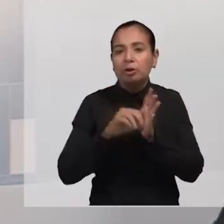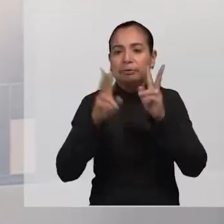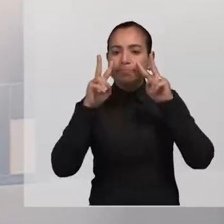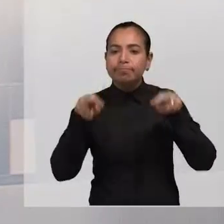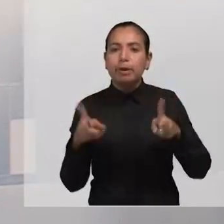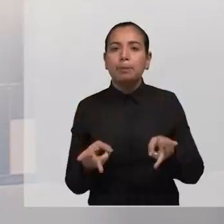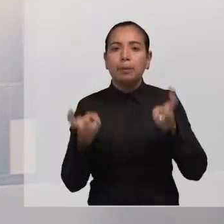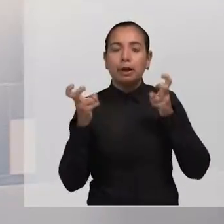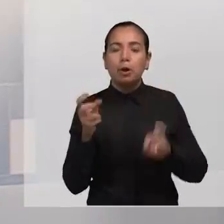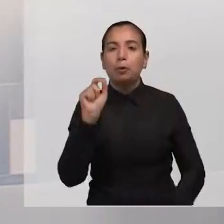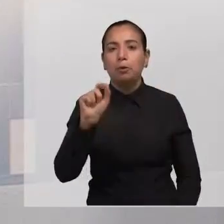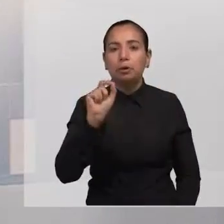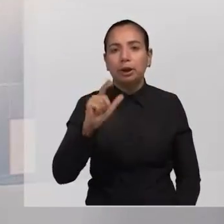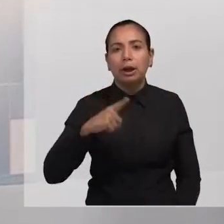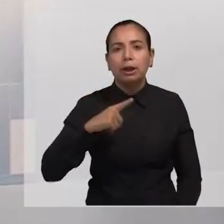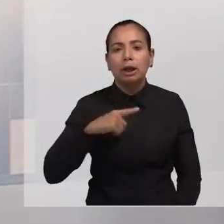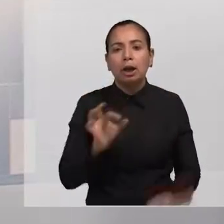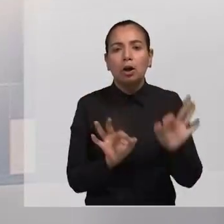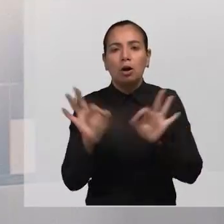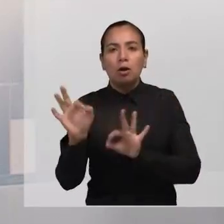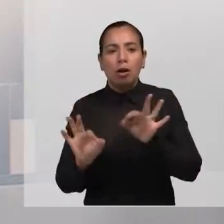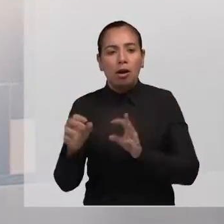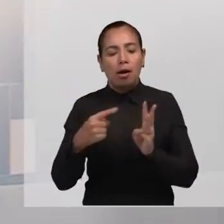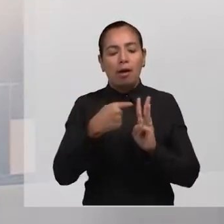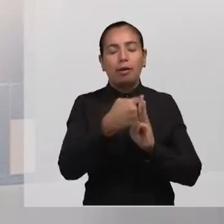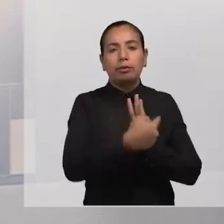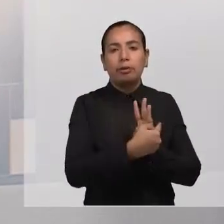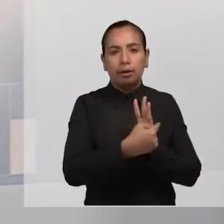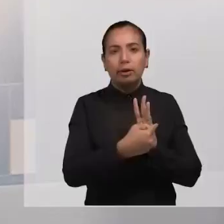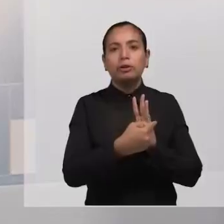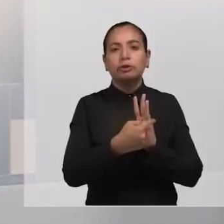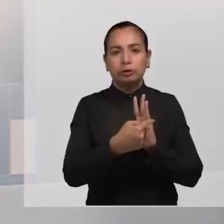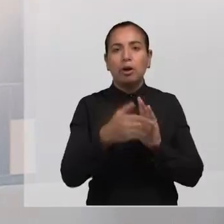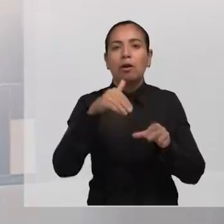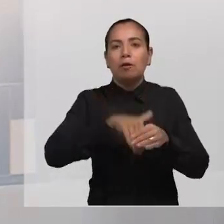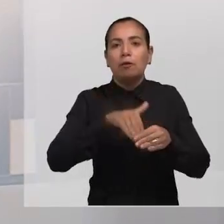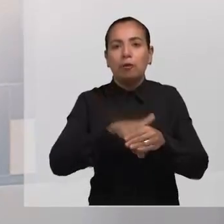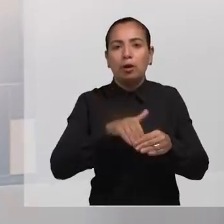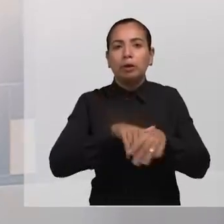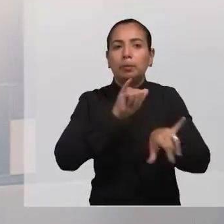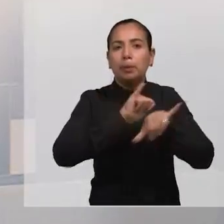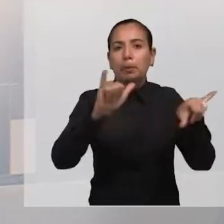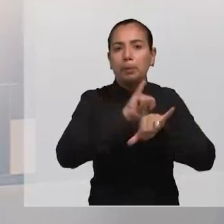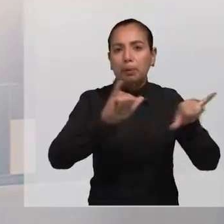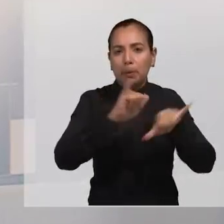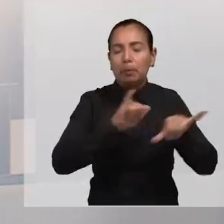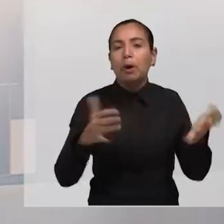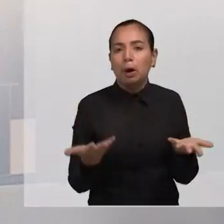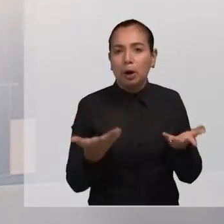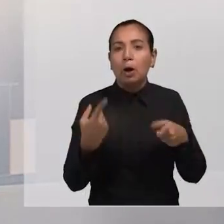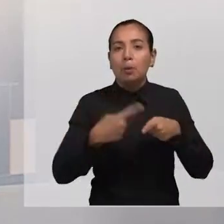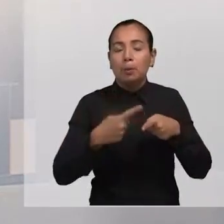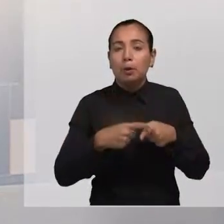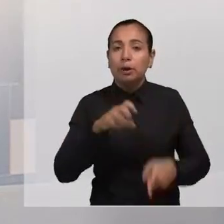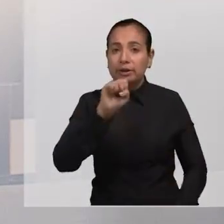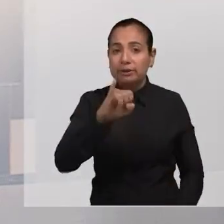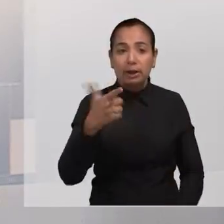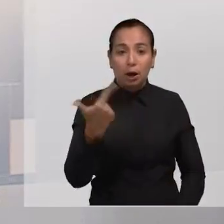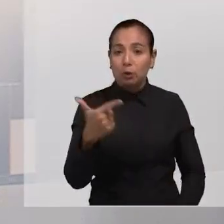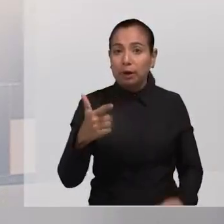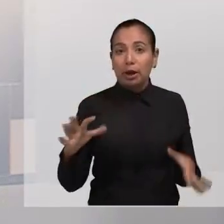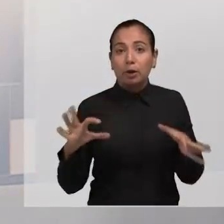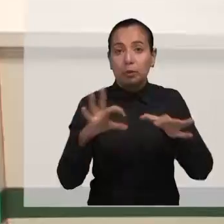três campanhas, que ainda não enxergaram que eles podem estar fora do segundo turno se não se juntarem agora. Você fez uma